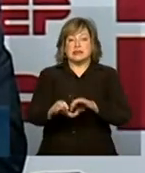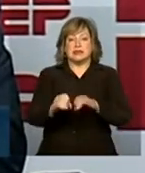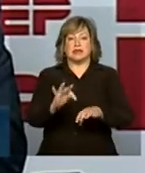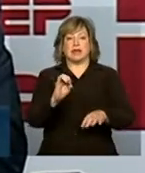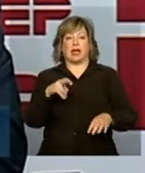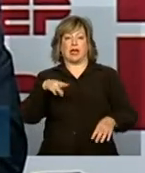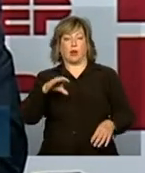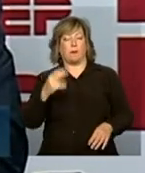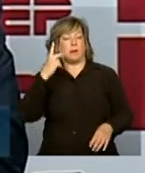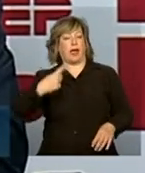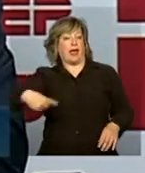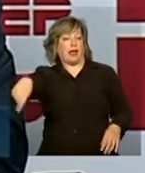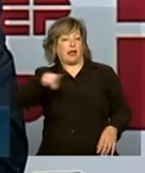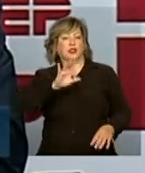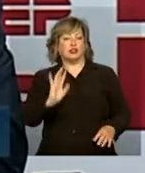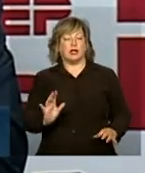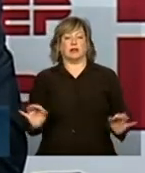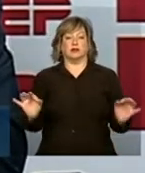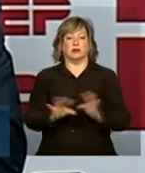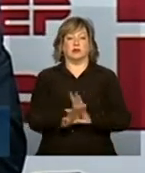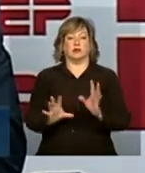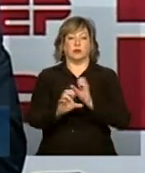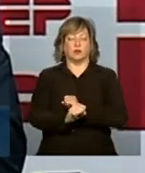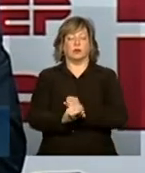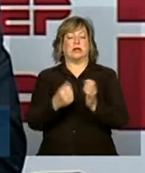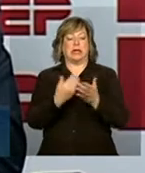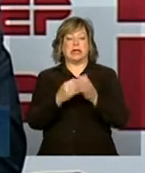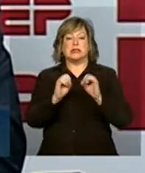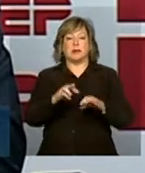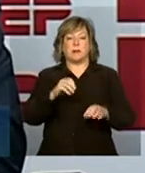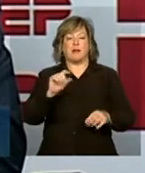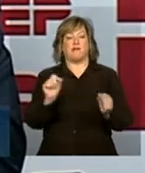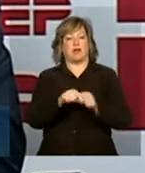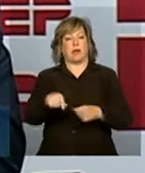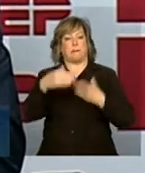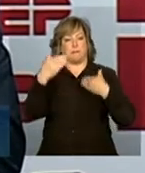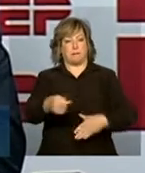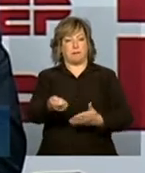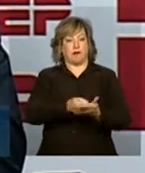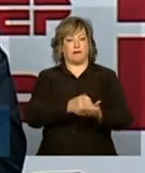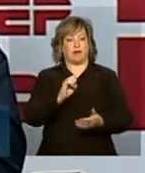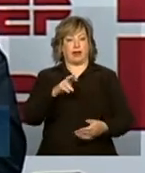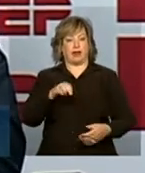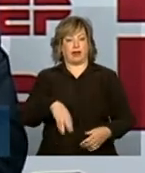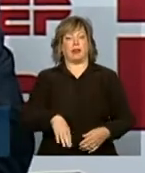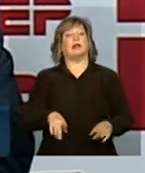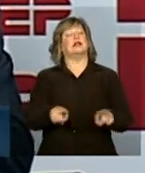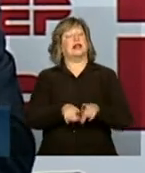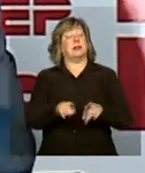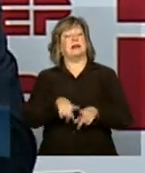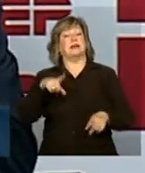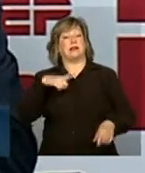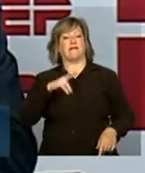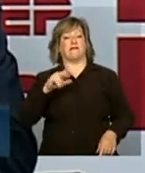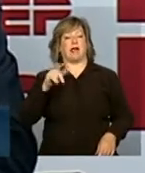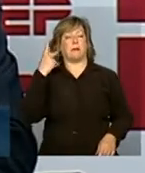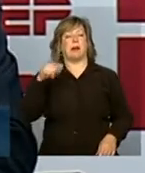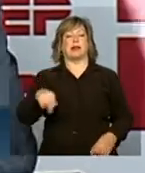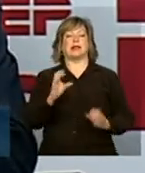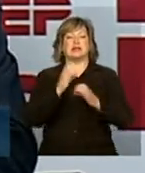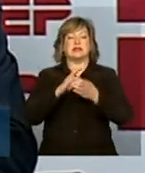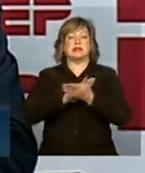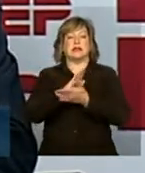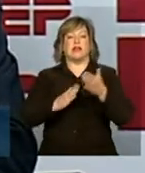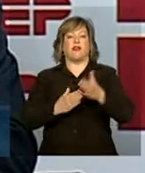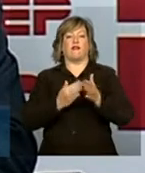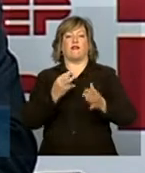para aqueles que já concluíram o ensino médio e fizeram o Enem. E teremos ainda as vagas para o Ciências Sem Fronteiras, que já